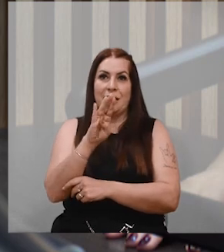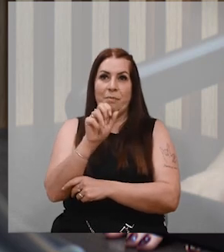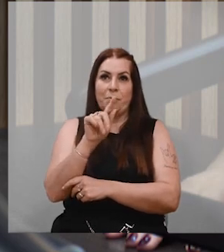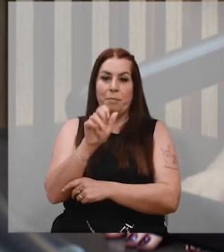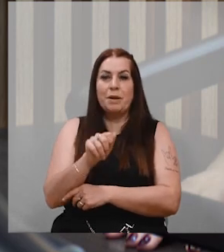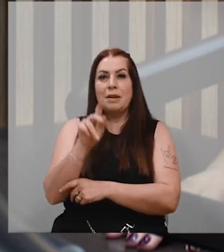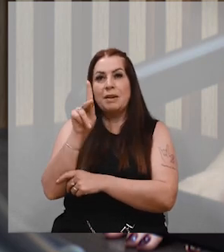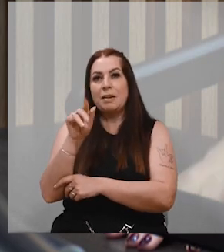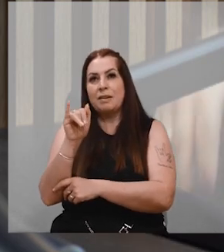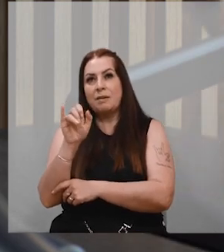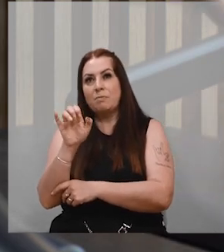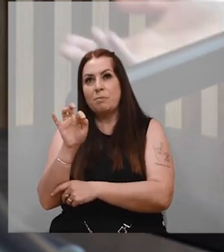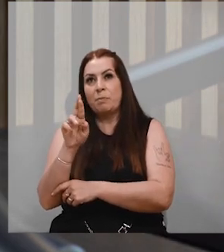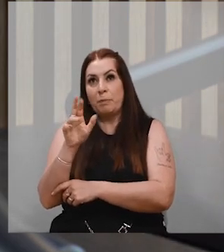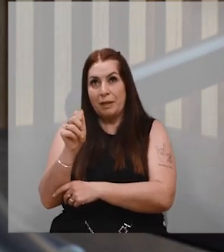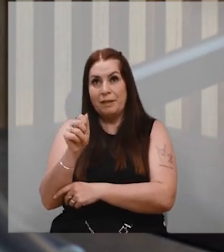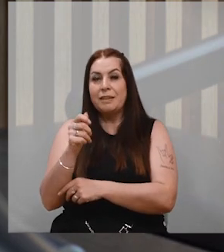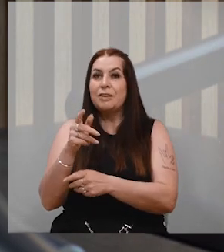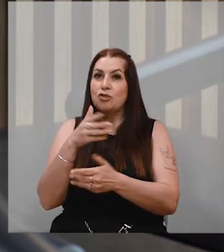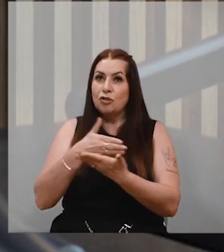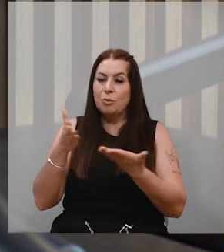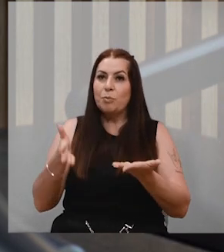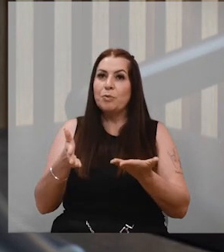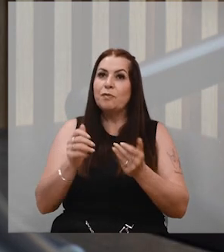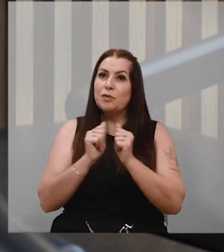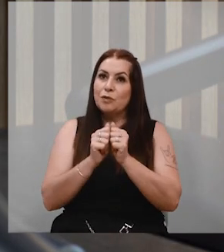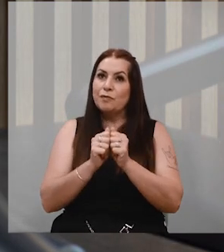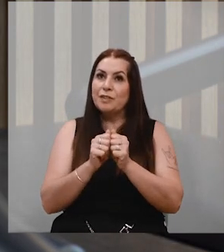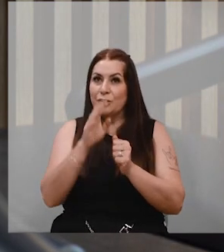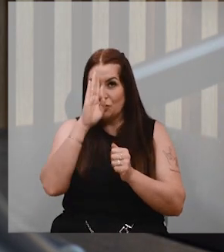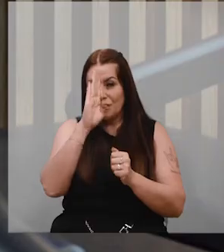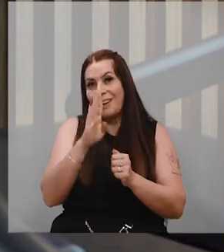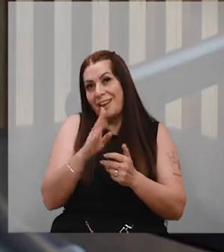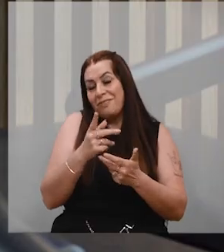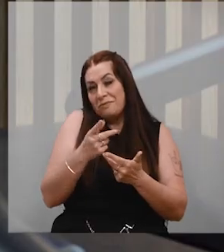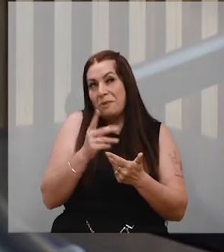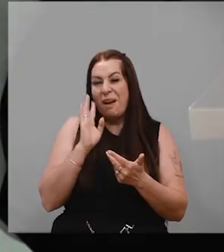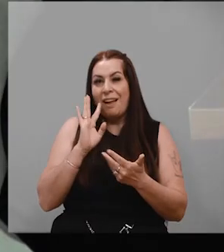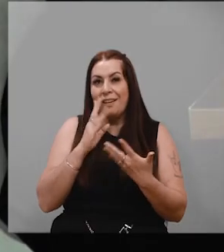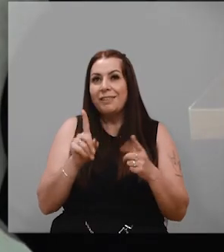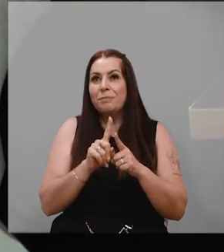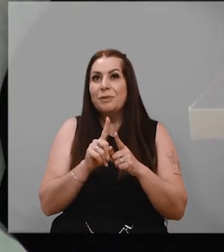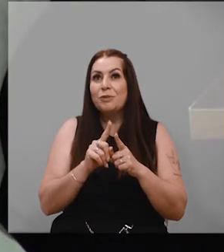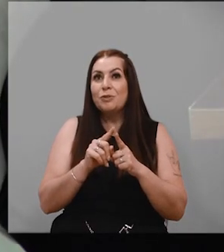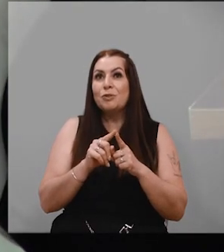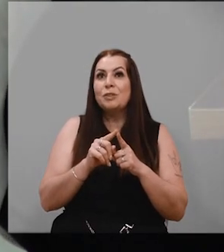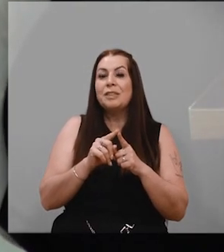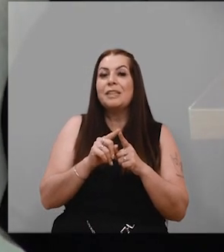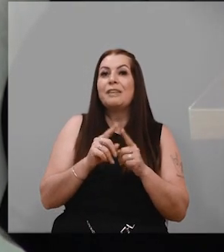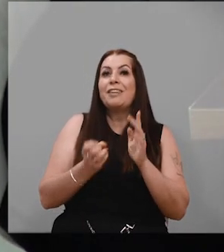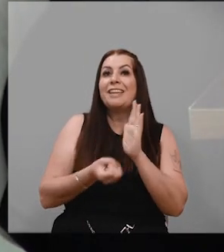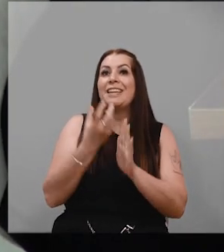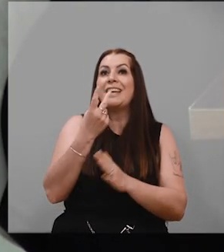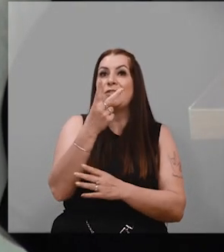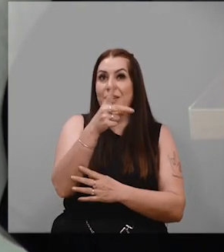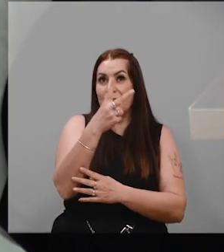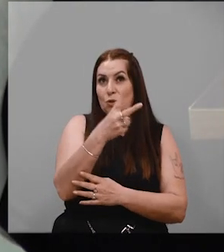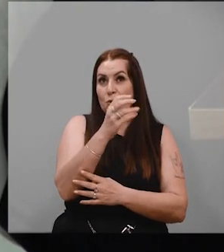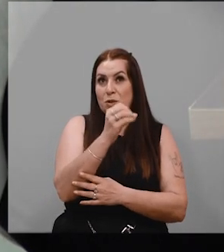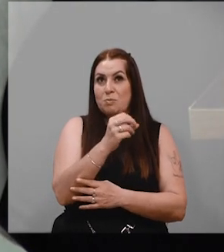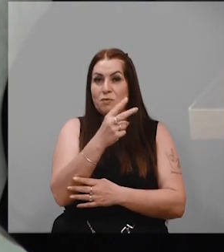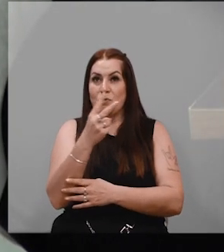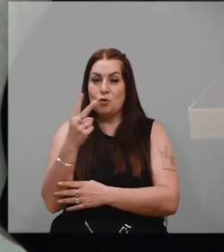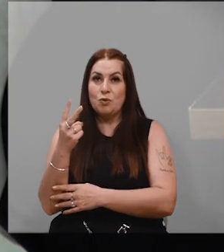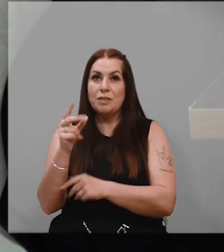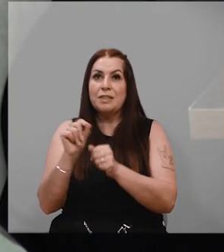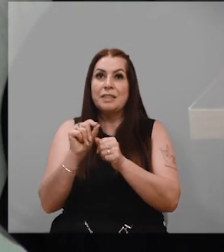agora, a fazer o Direto. Então, é bem legal, assim. E o interessante é que o Direto foi criado em 2022. E ele foi criado para